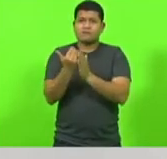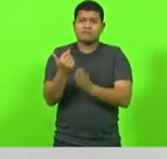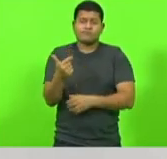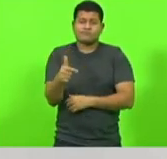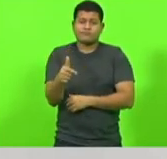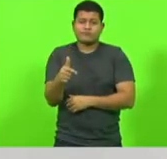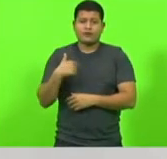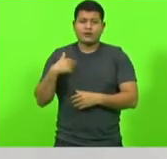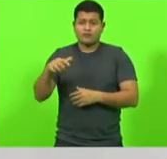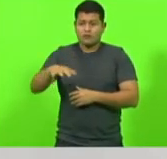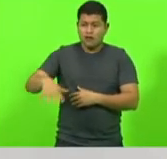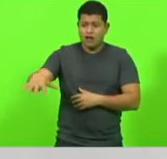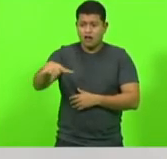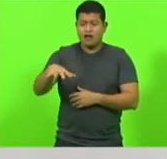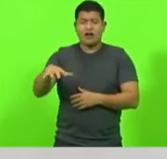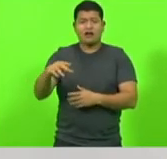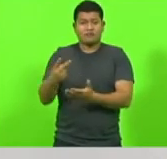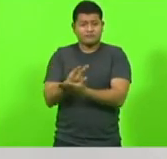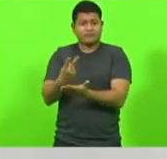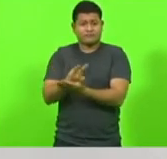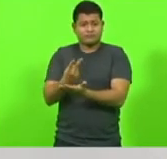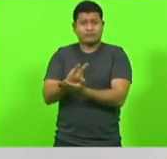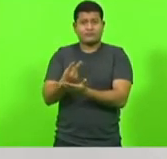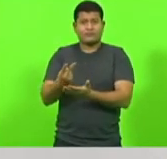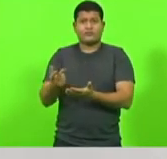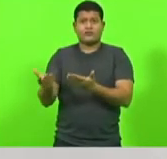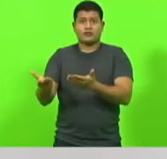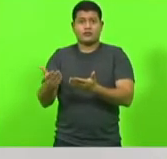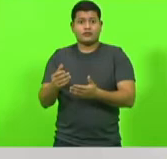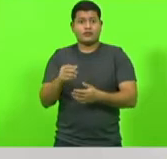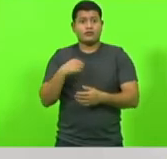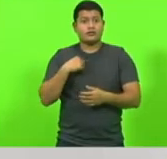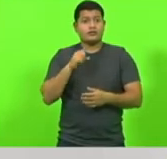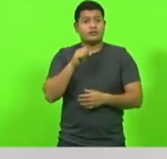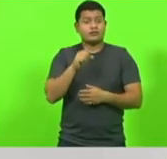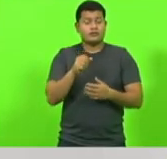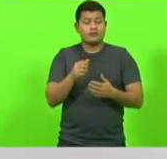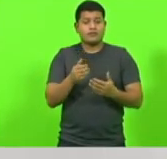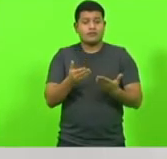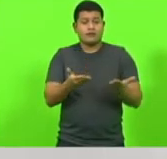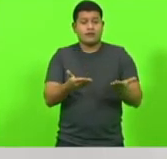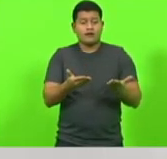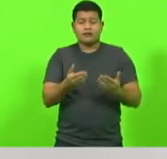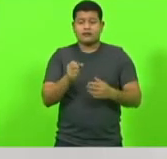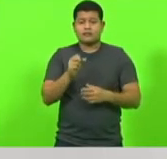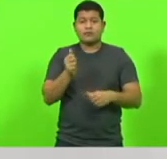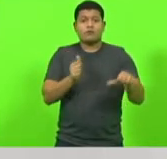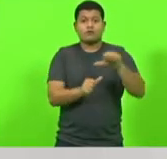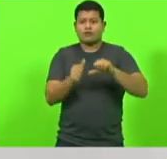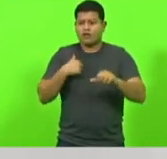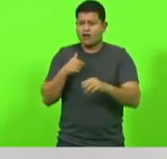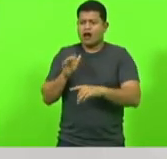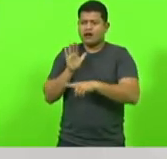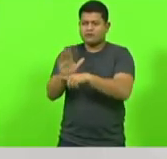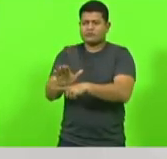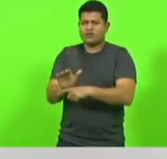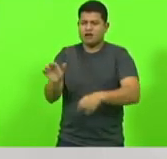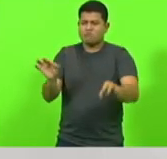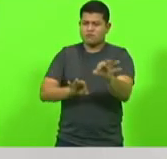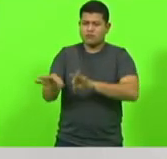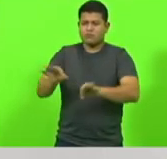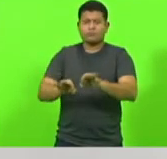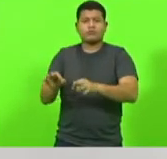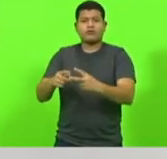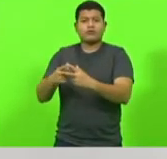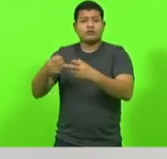pegou esse setor que é irregular e, ao invés de consertar esse setor, de regularizar esse setor, de fazer o que